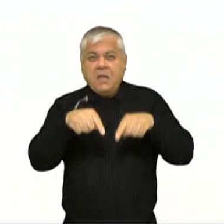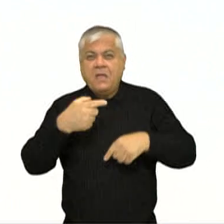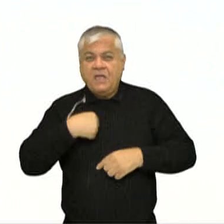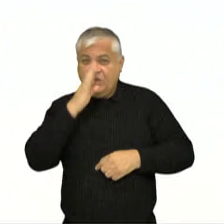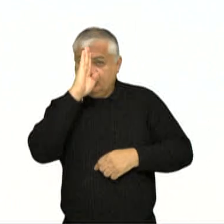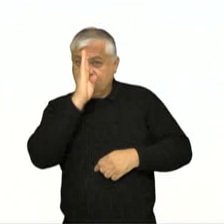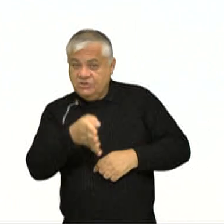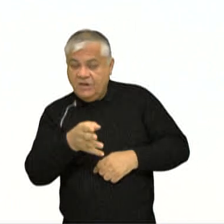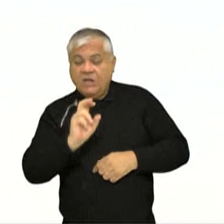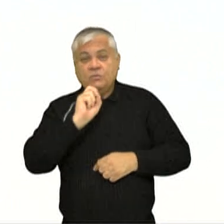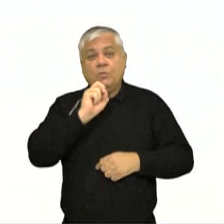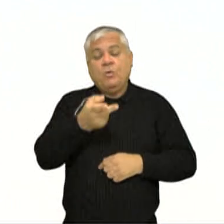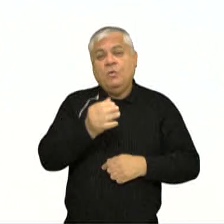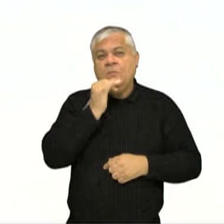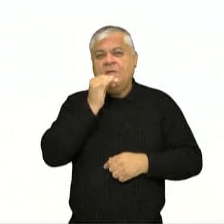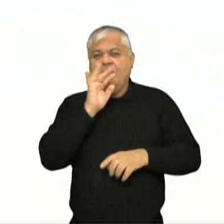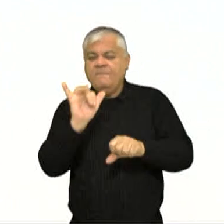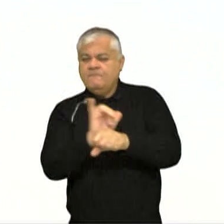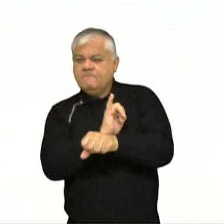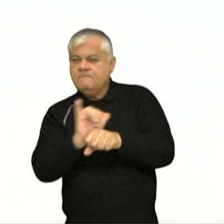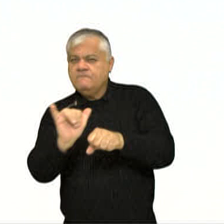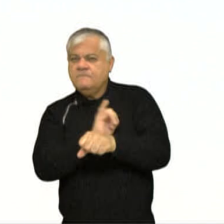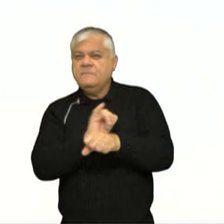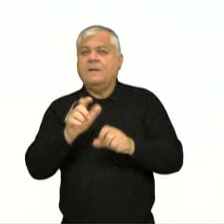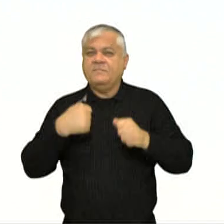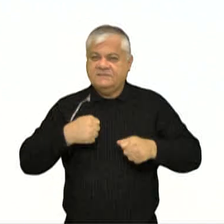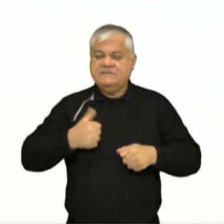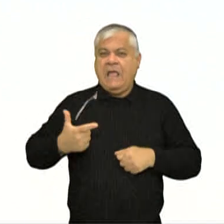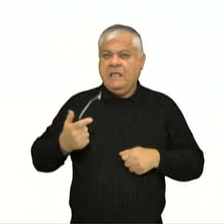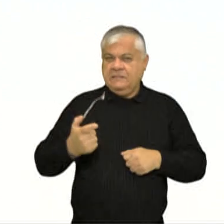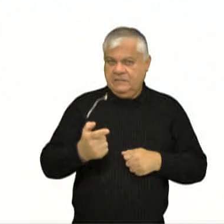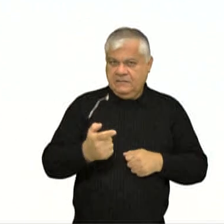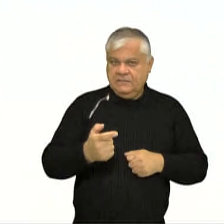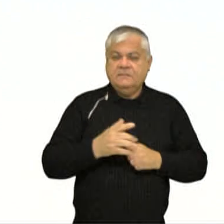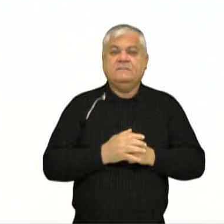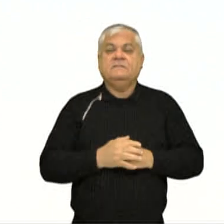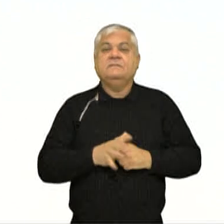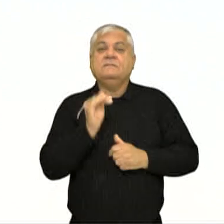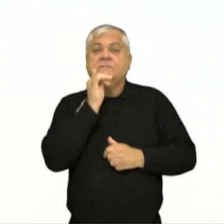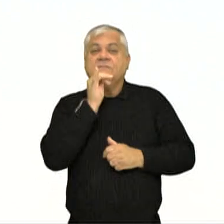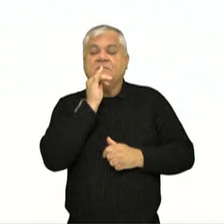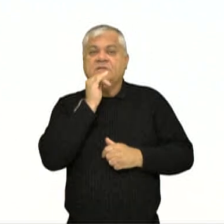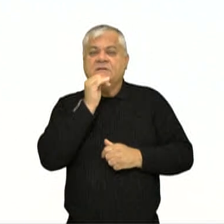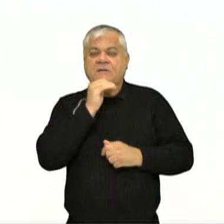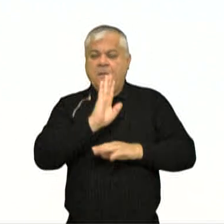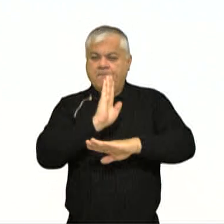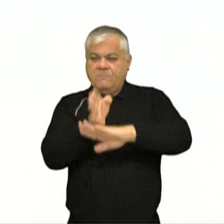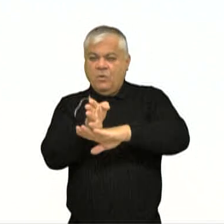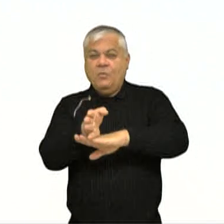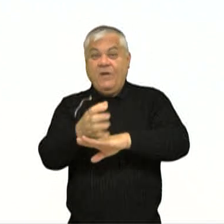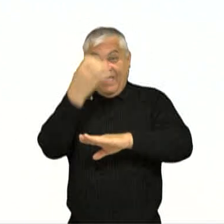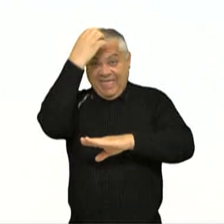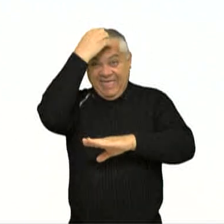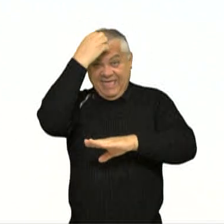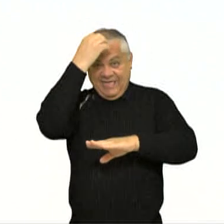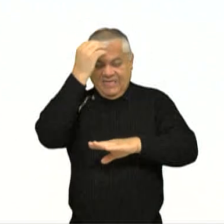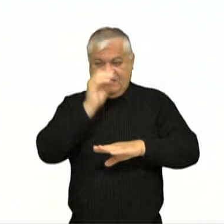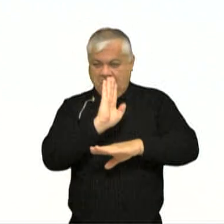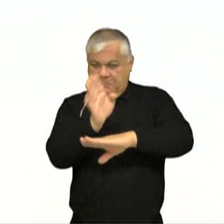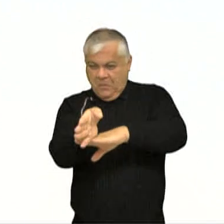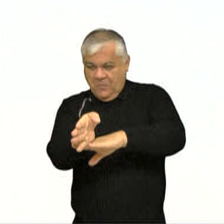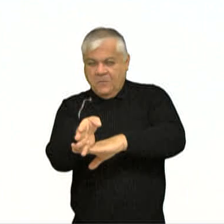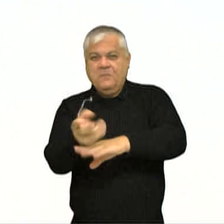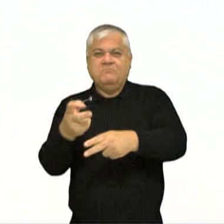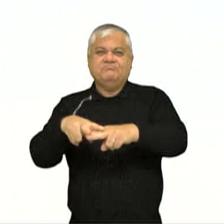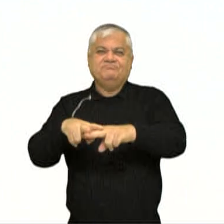ou indiretamente, atacar e, em seguida, dar mate ao rei inimigo e também, claro, evitar